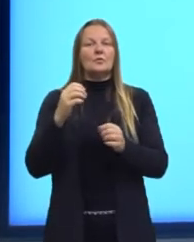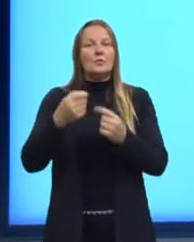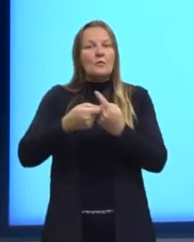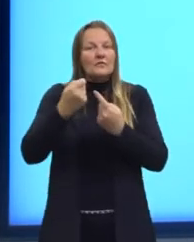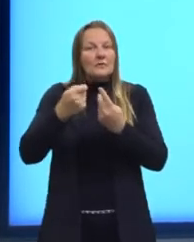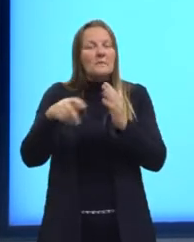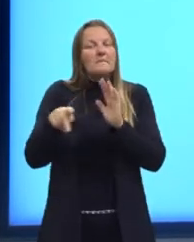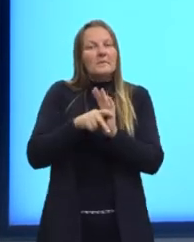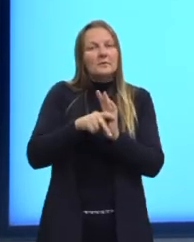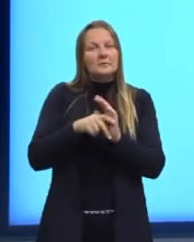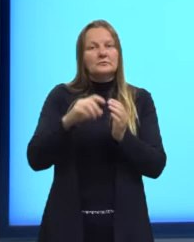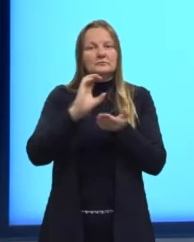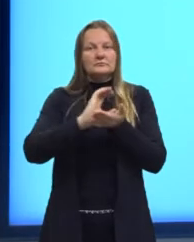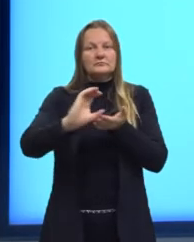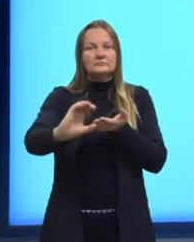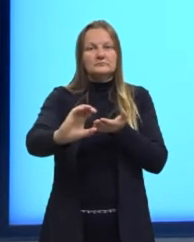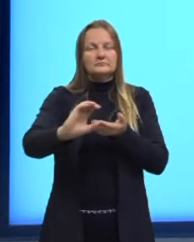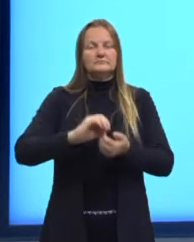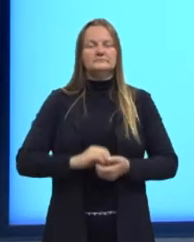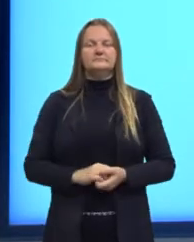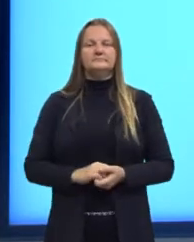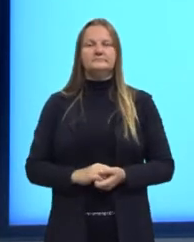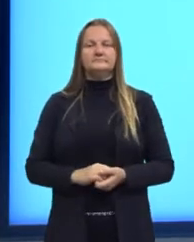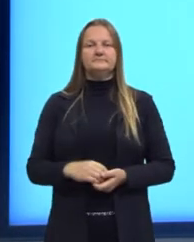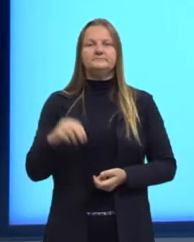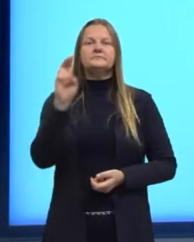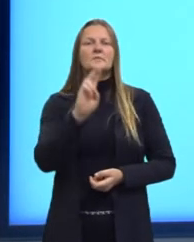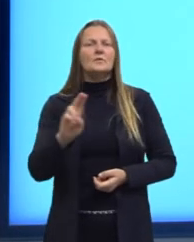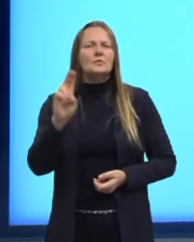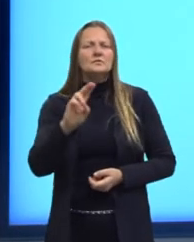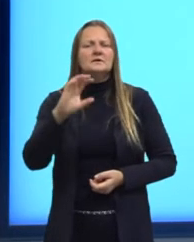parcela utilize